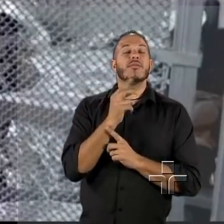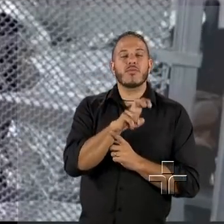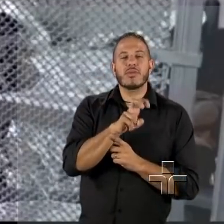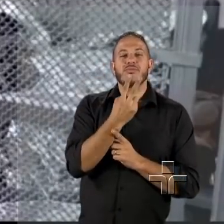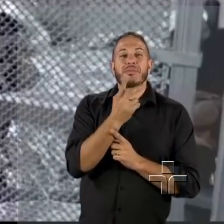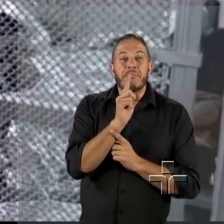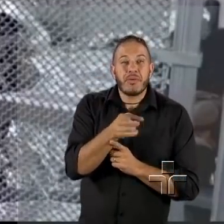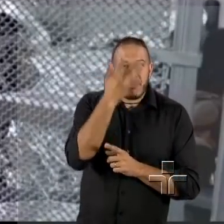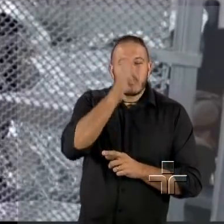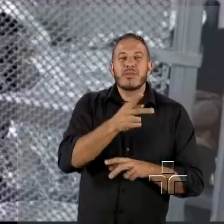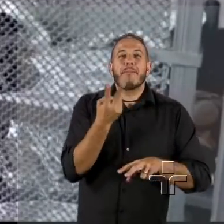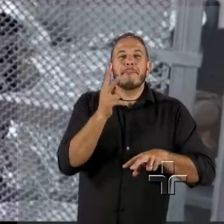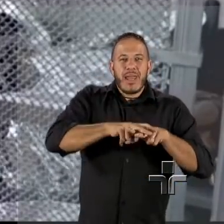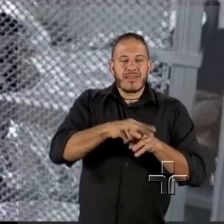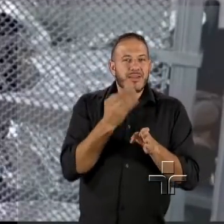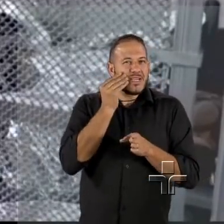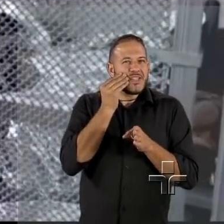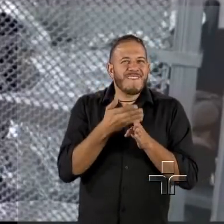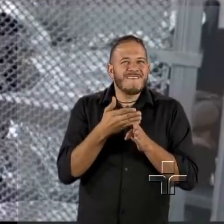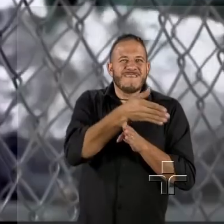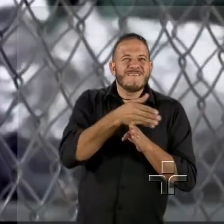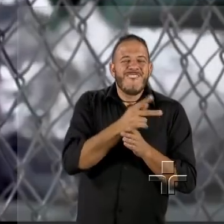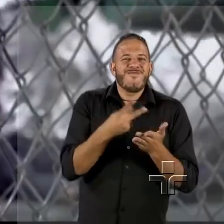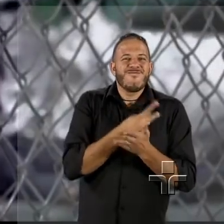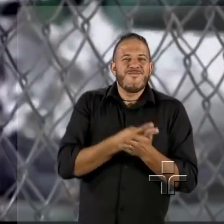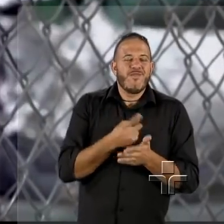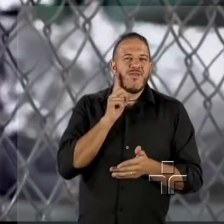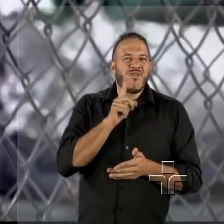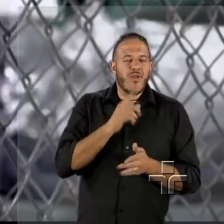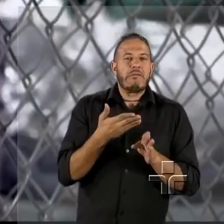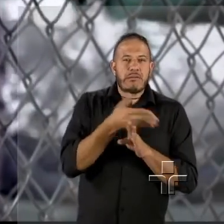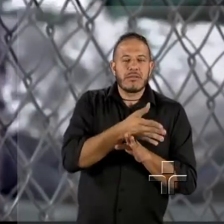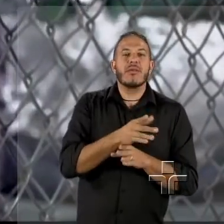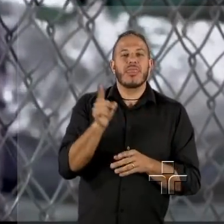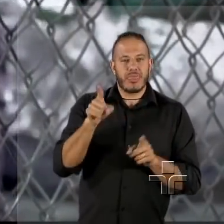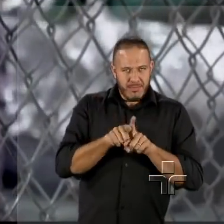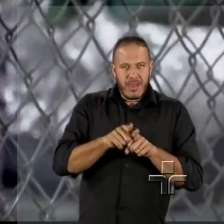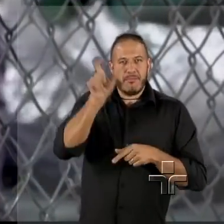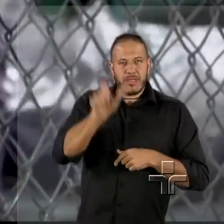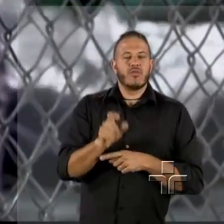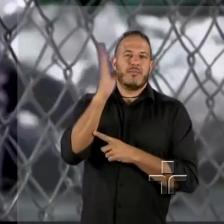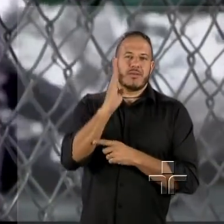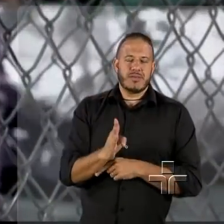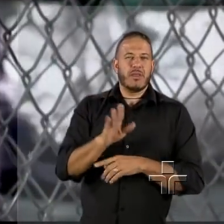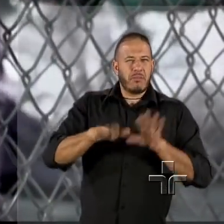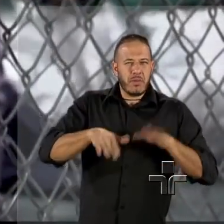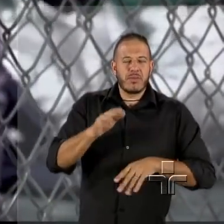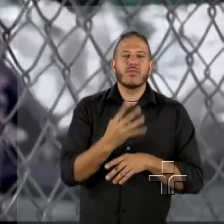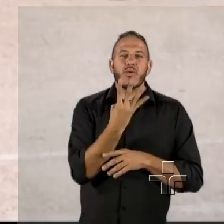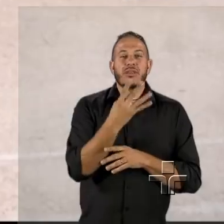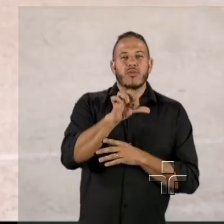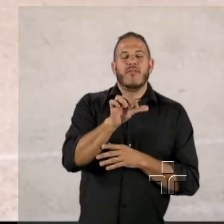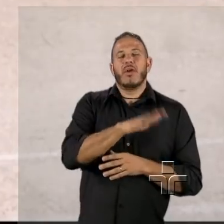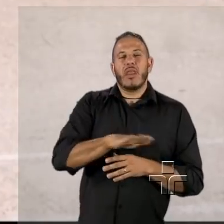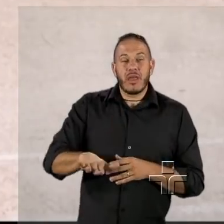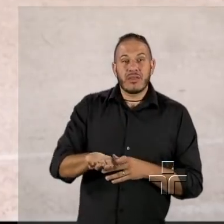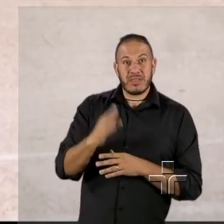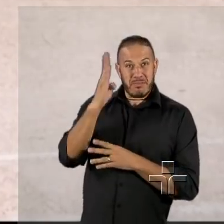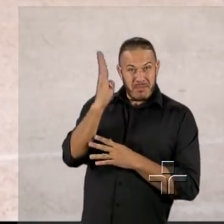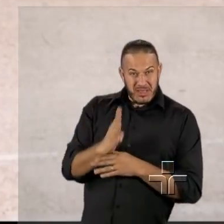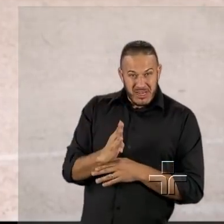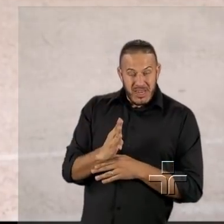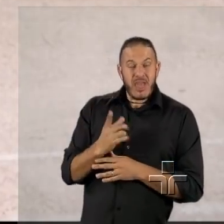foi ao Texas com um casaco escrito nas costas: "Eu não me importo. E você?" Um grupo de prefeitos